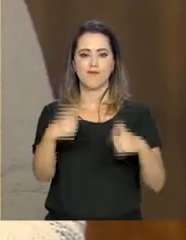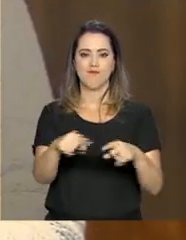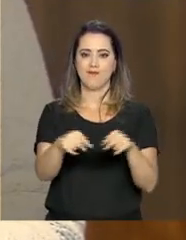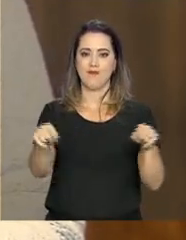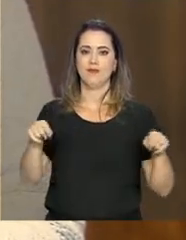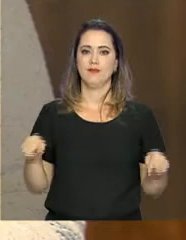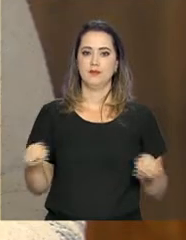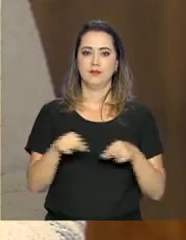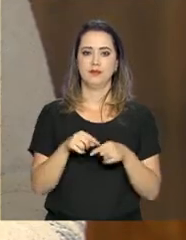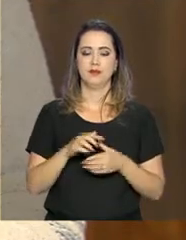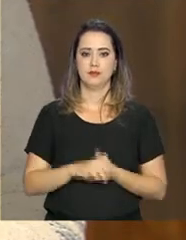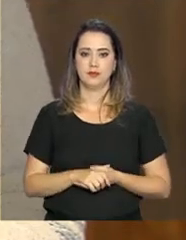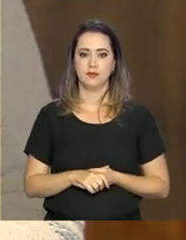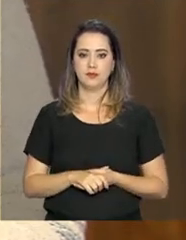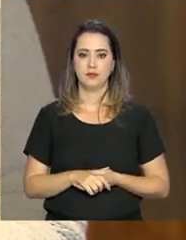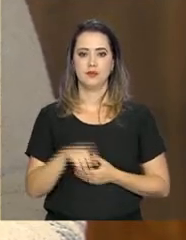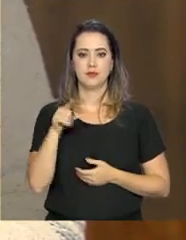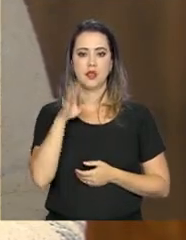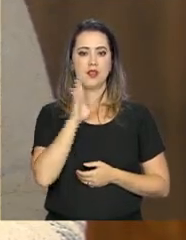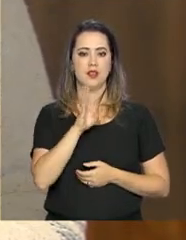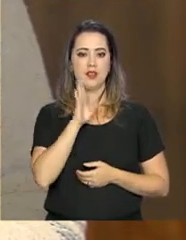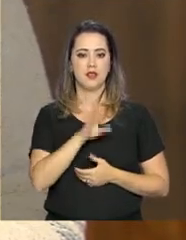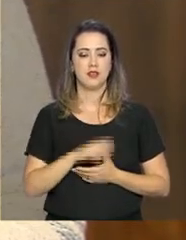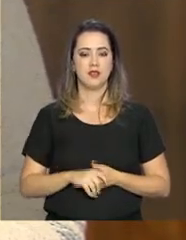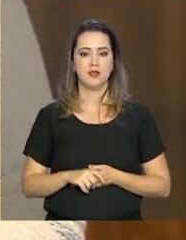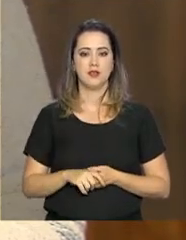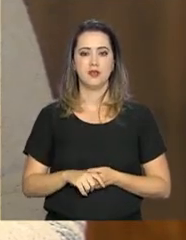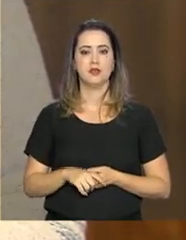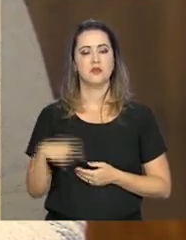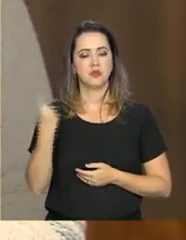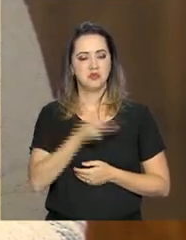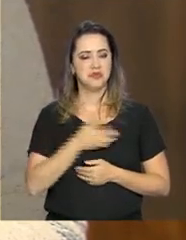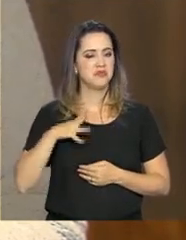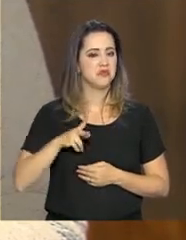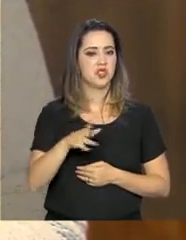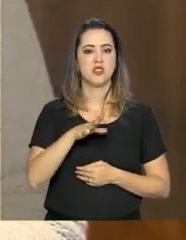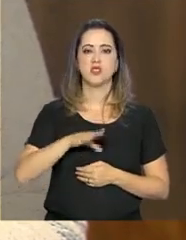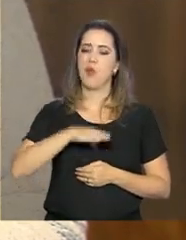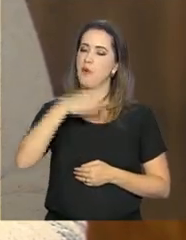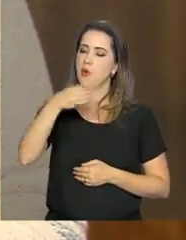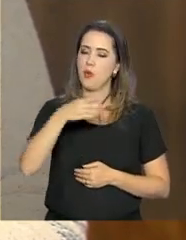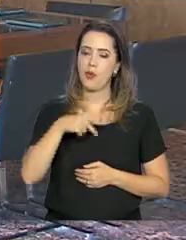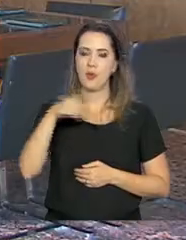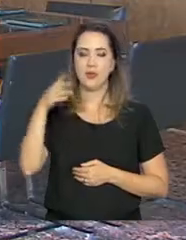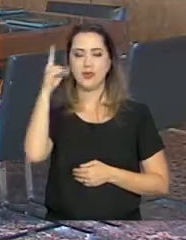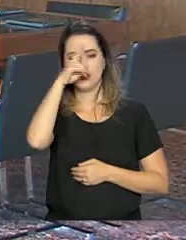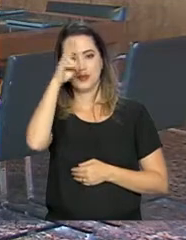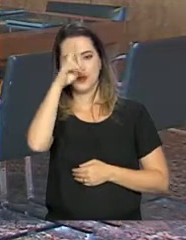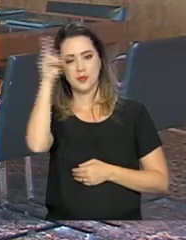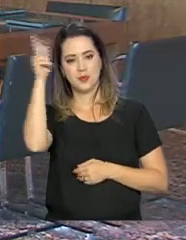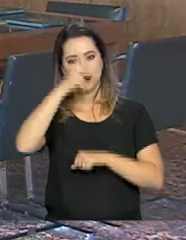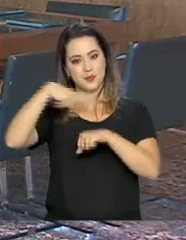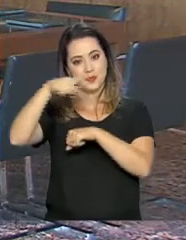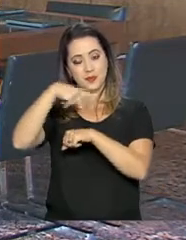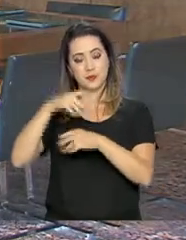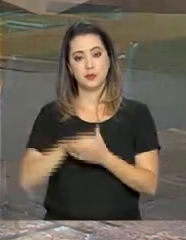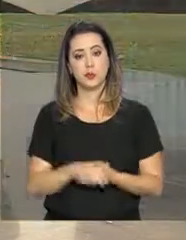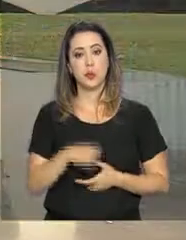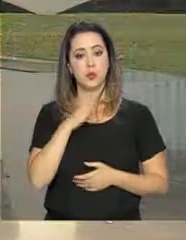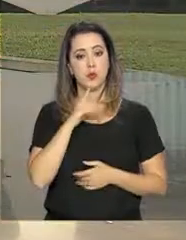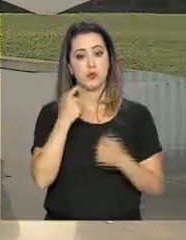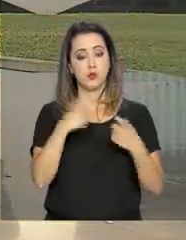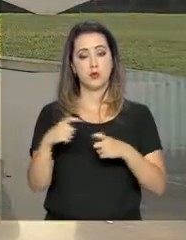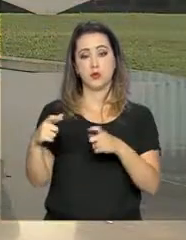pessoas legal isso né acho que sinto um pouco orgulhoso da história do país não é para conhecer o local e também